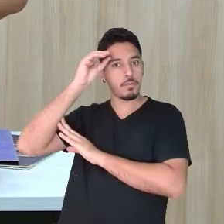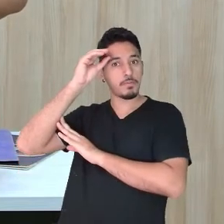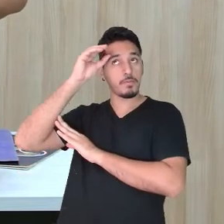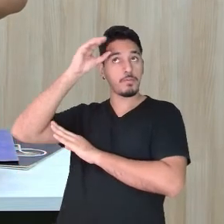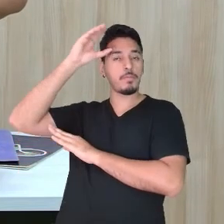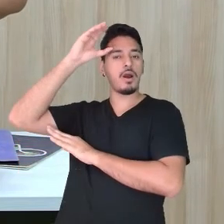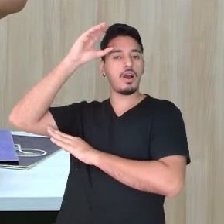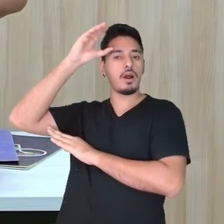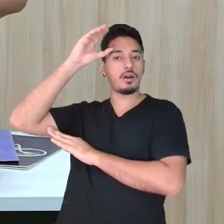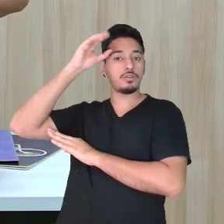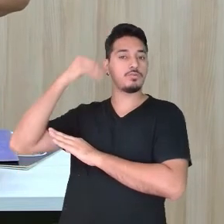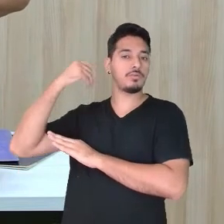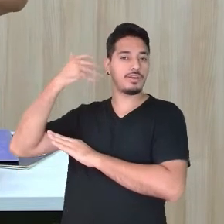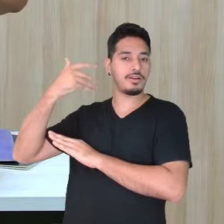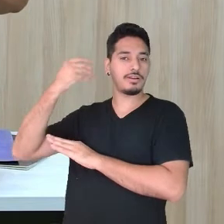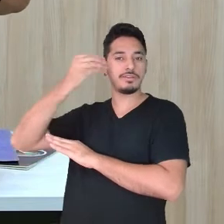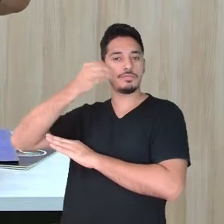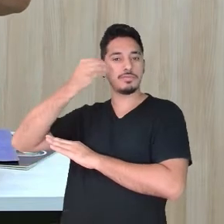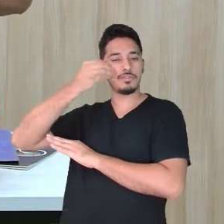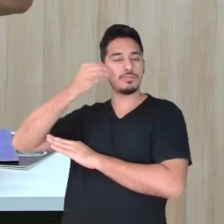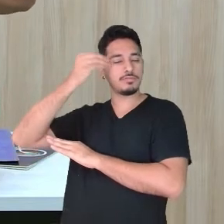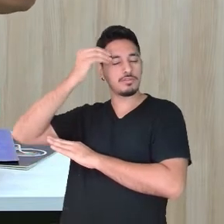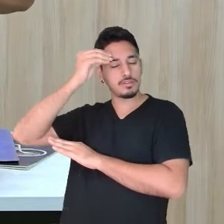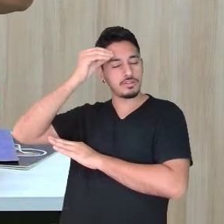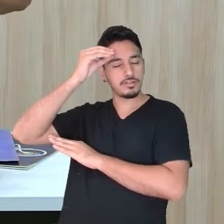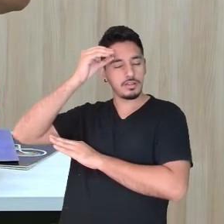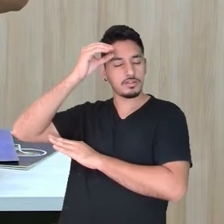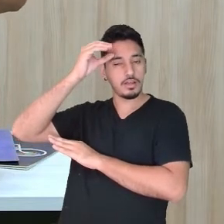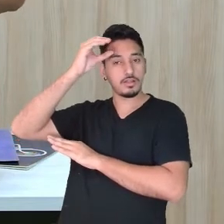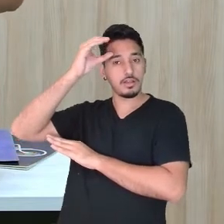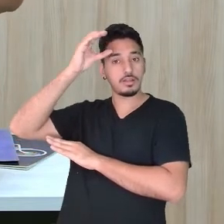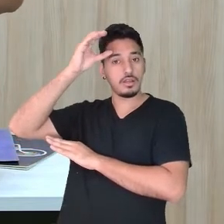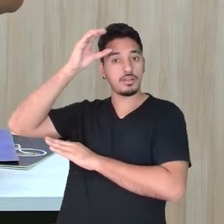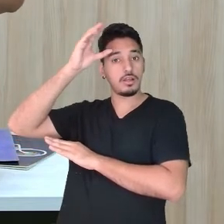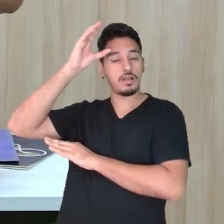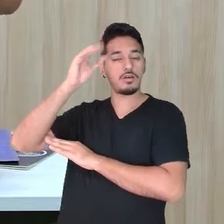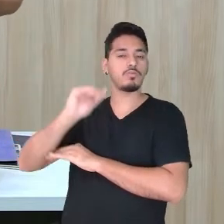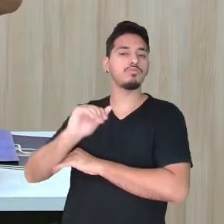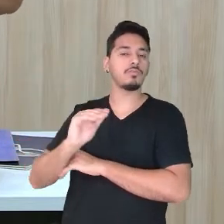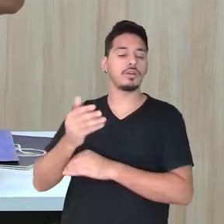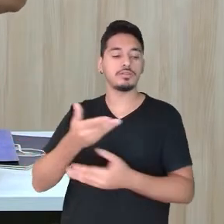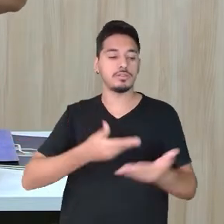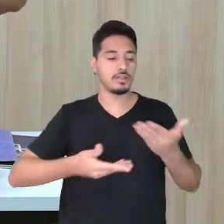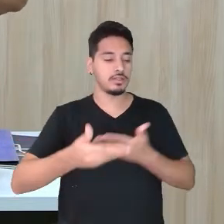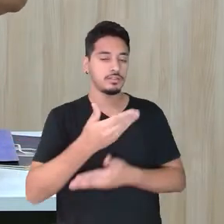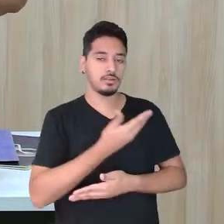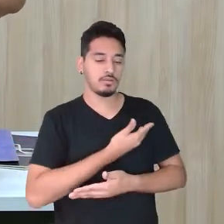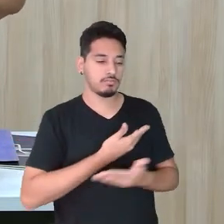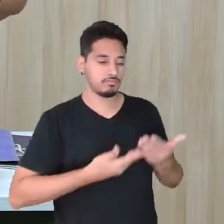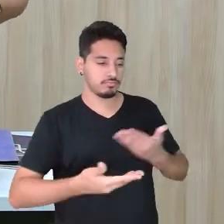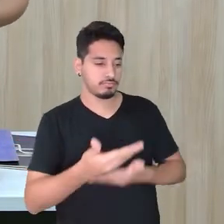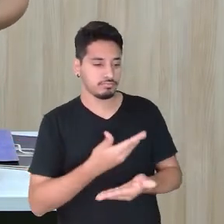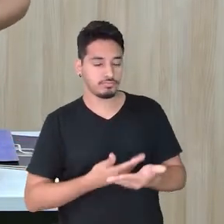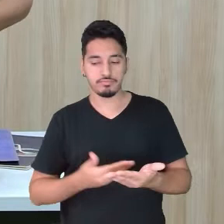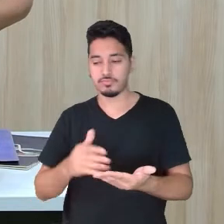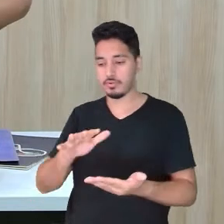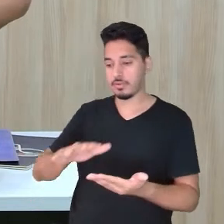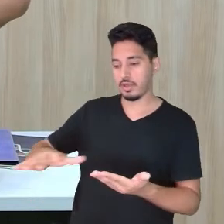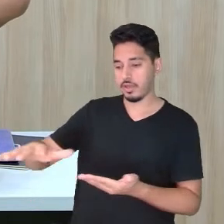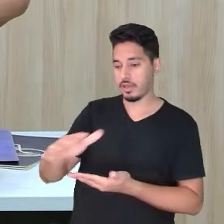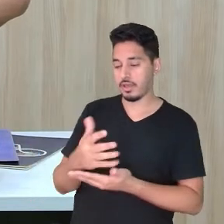memória de longo prazo, que quanto mais interação com o outro, interação com